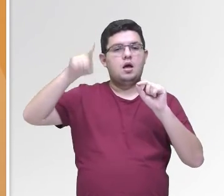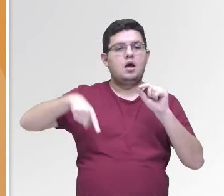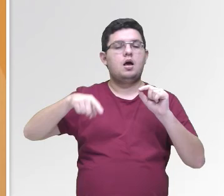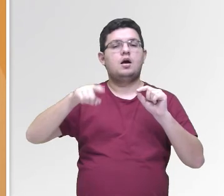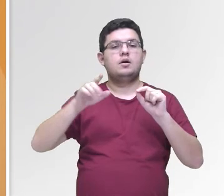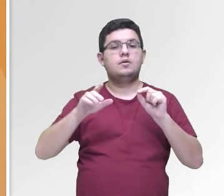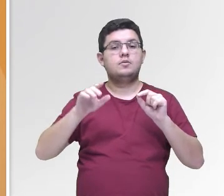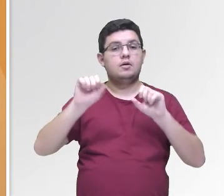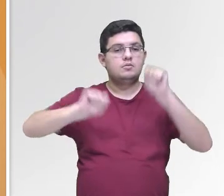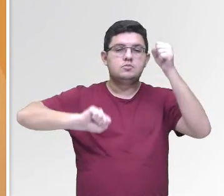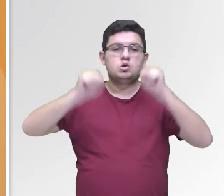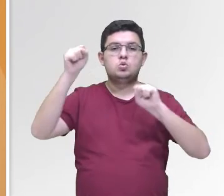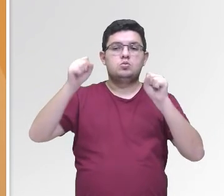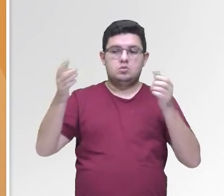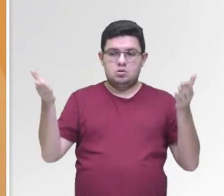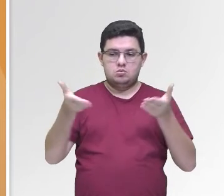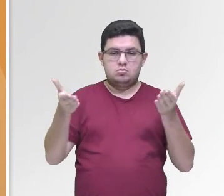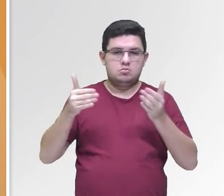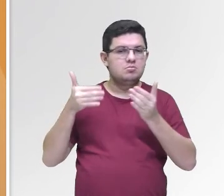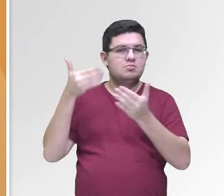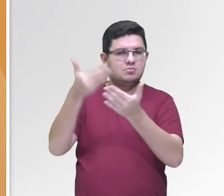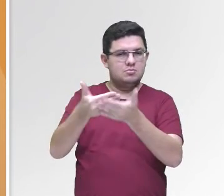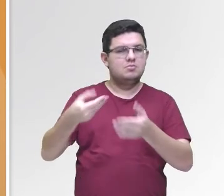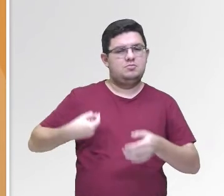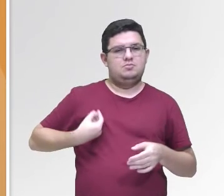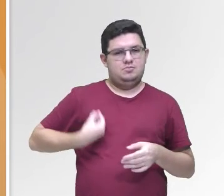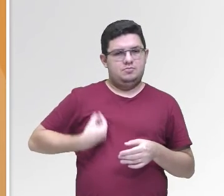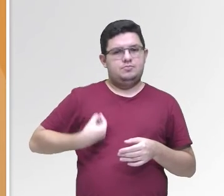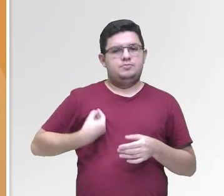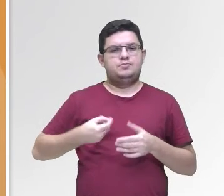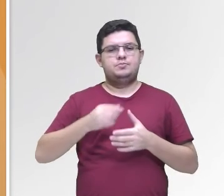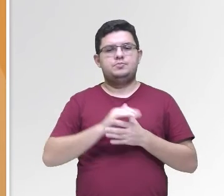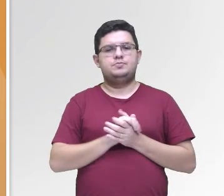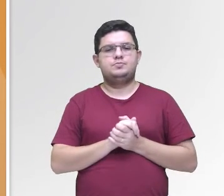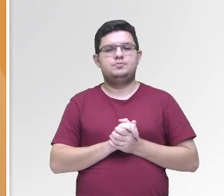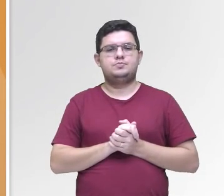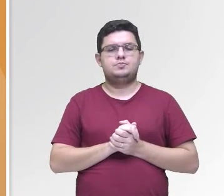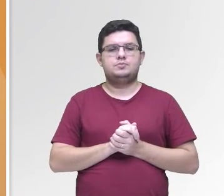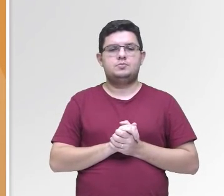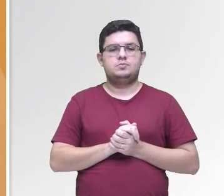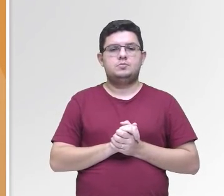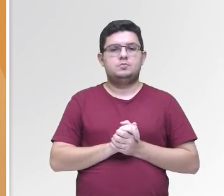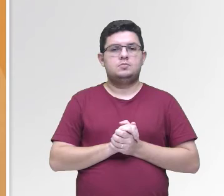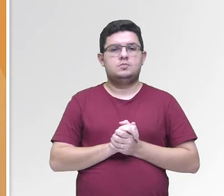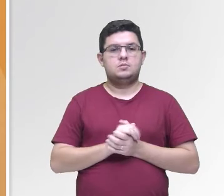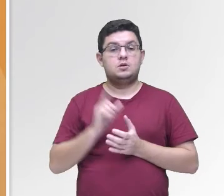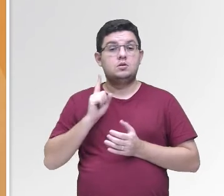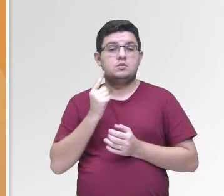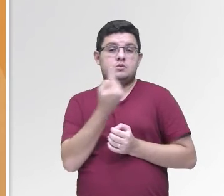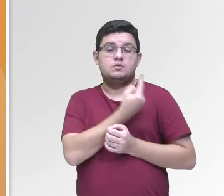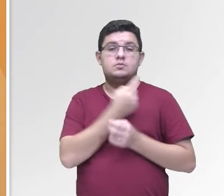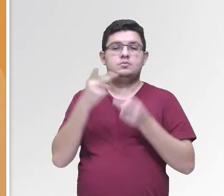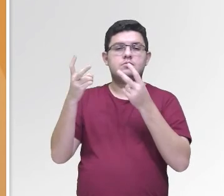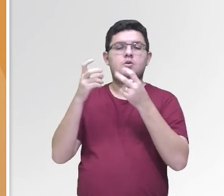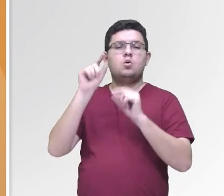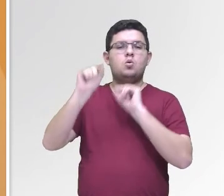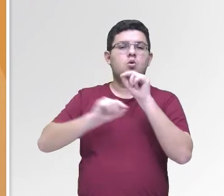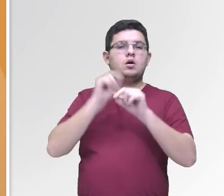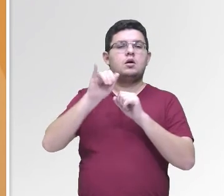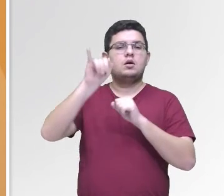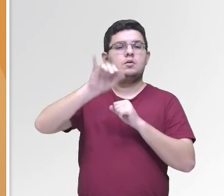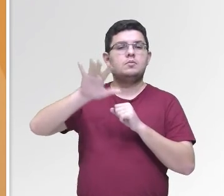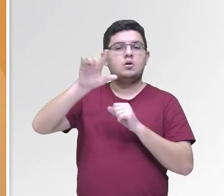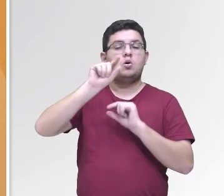a revolução que nós vivemos no presente momento, ok? Então, vamos observar imagens sobre o